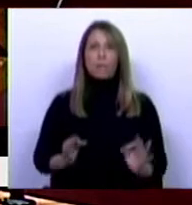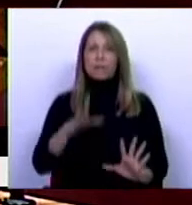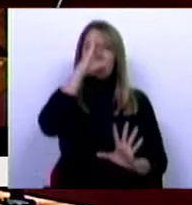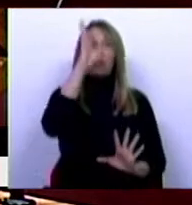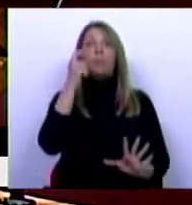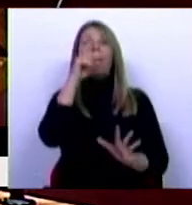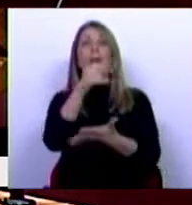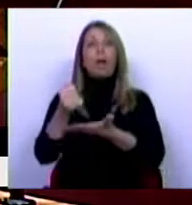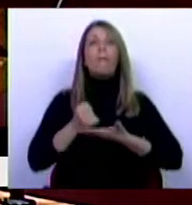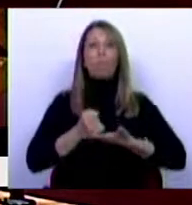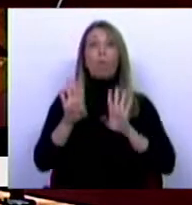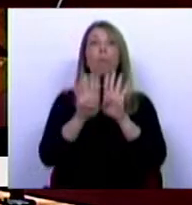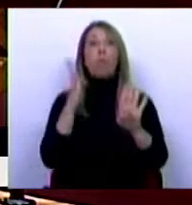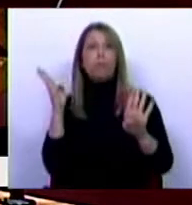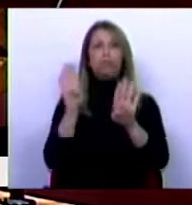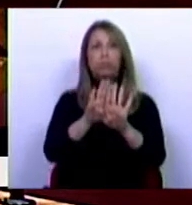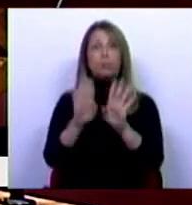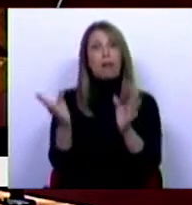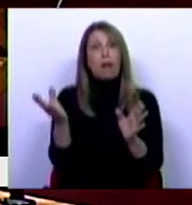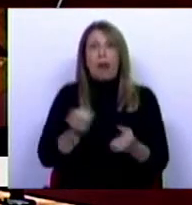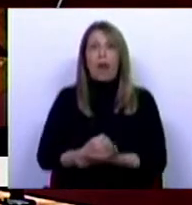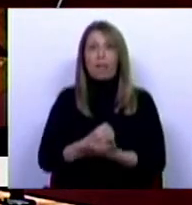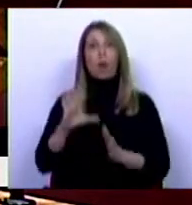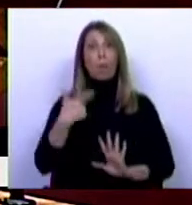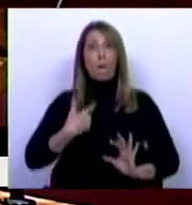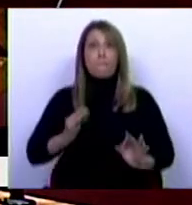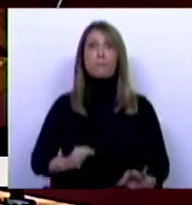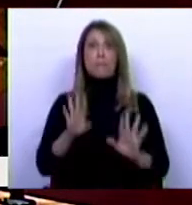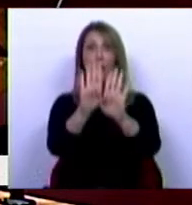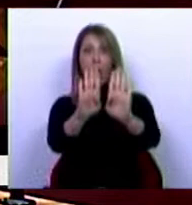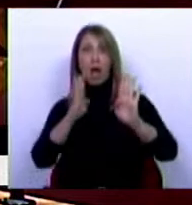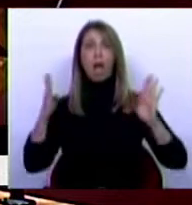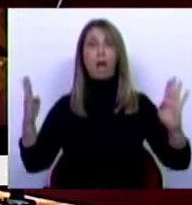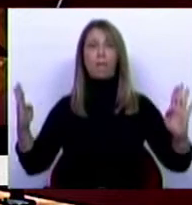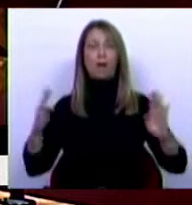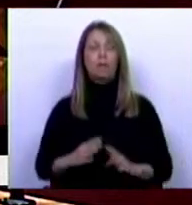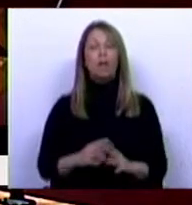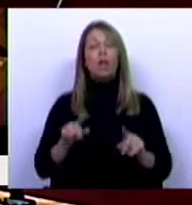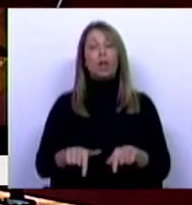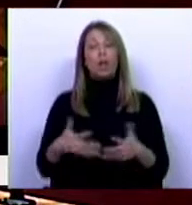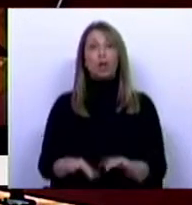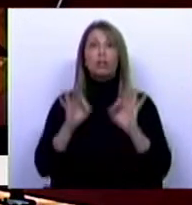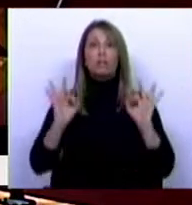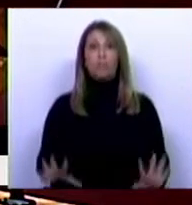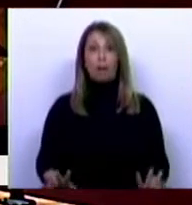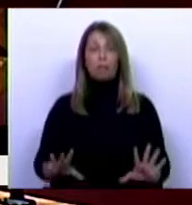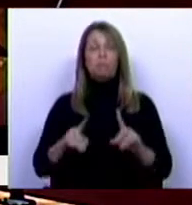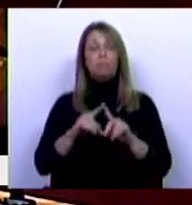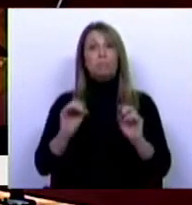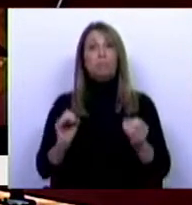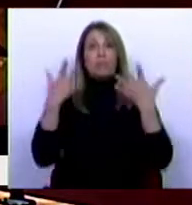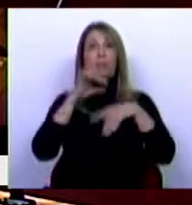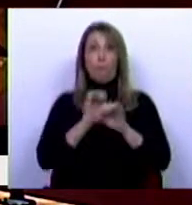não se fecham, quando mais delas precisamos abertas. E hoje, tal como no início da pandemia, os professores empenham-se